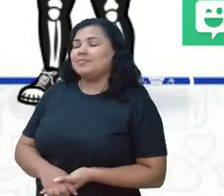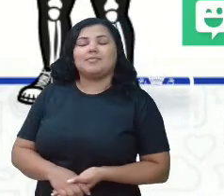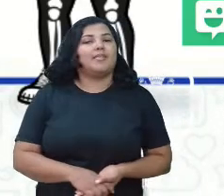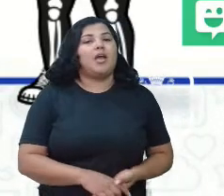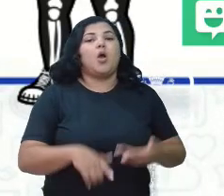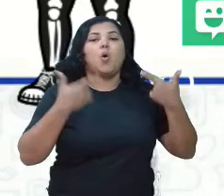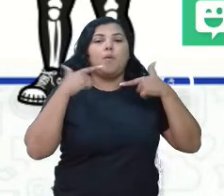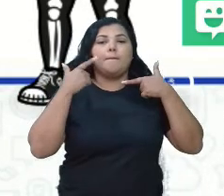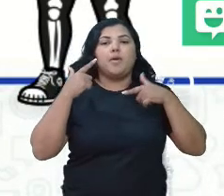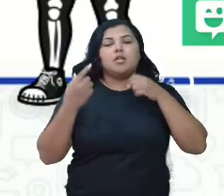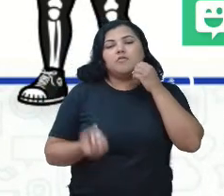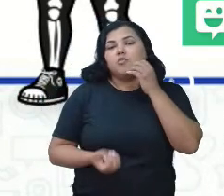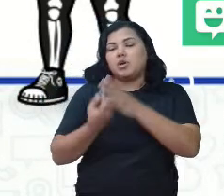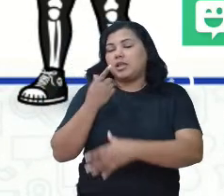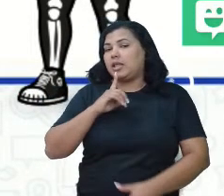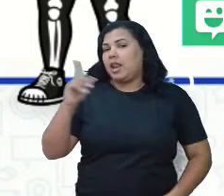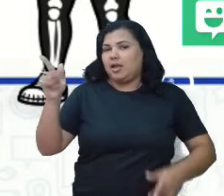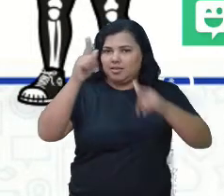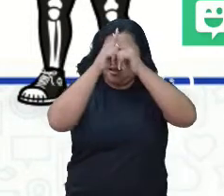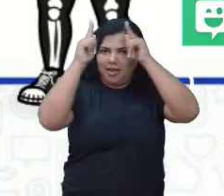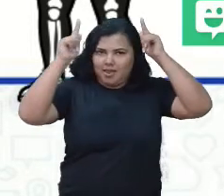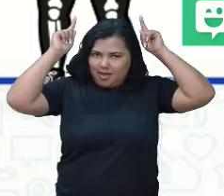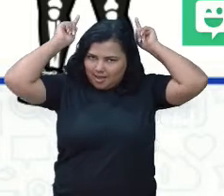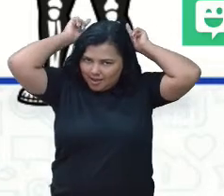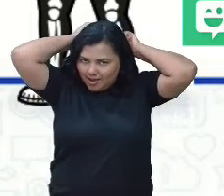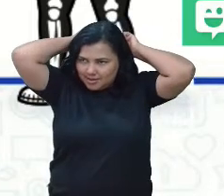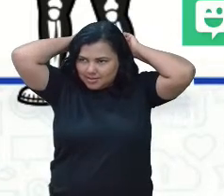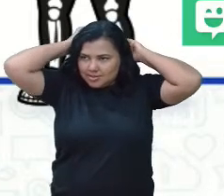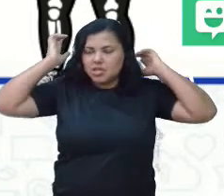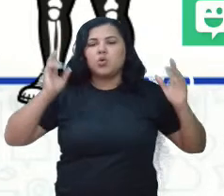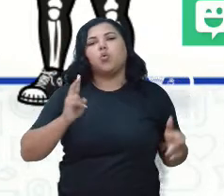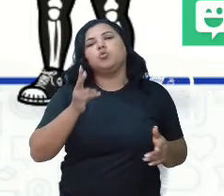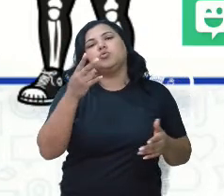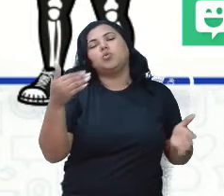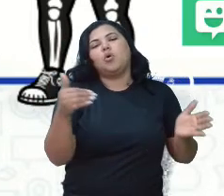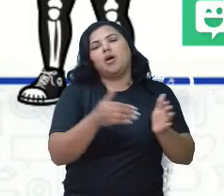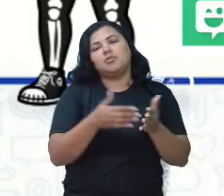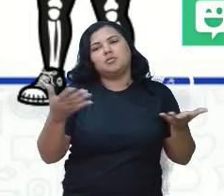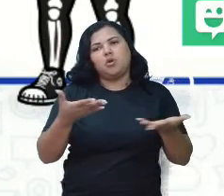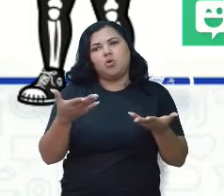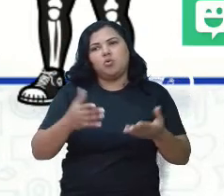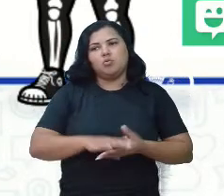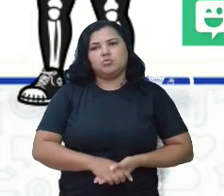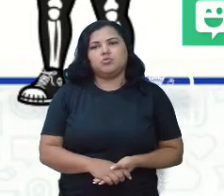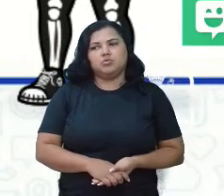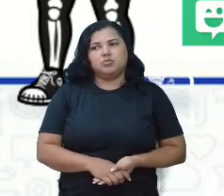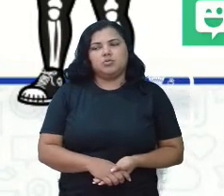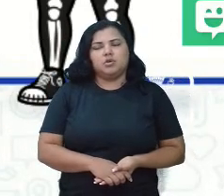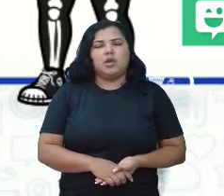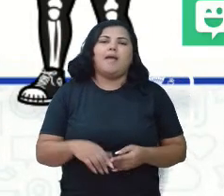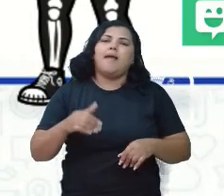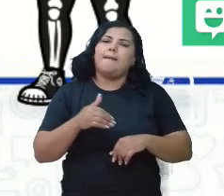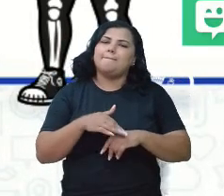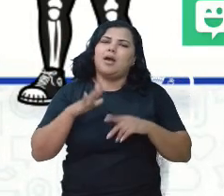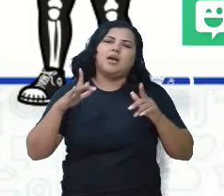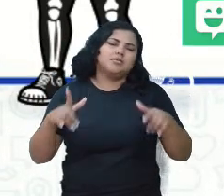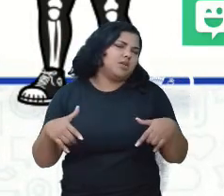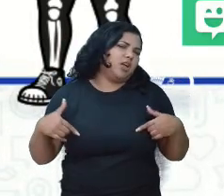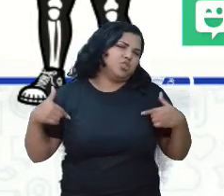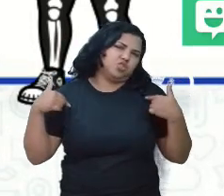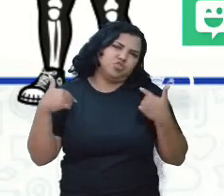que surgiu na Grécia e que se manteve ativo até hoje, né? Ele é mais ativo, ele é